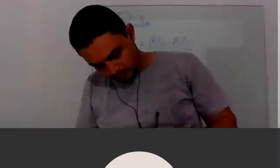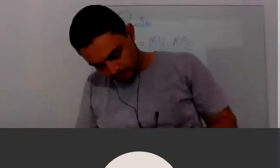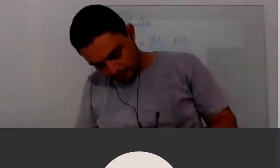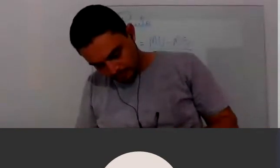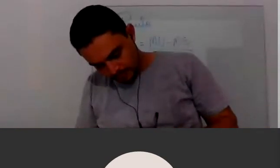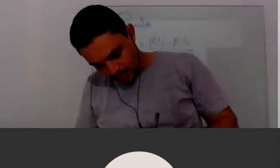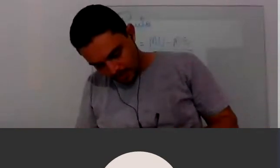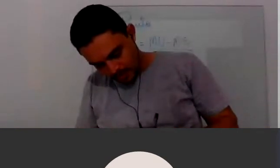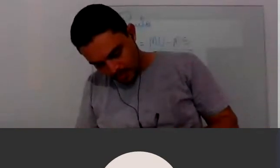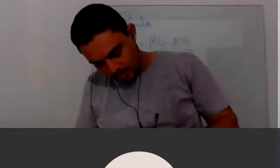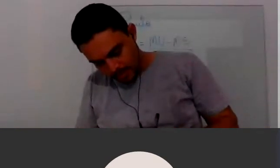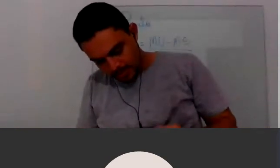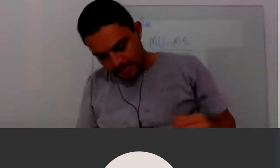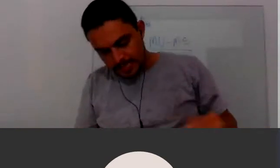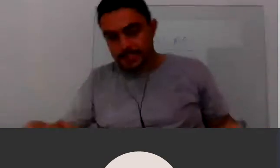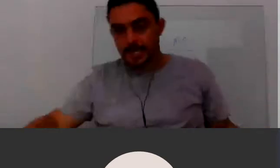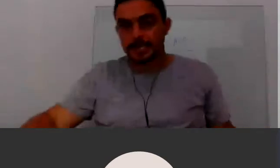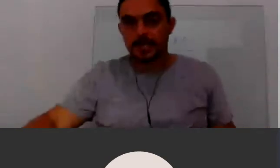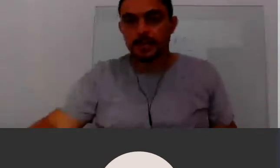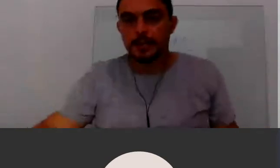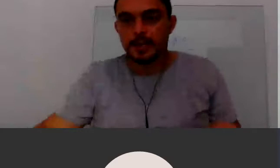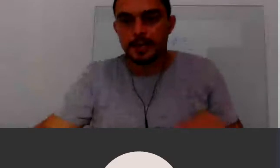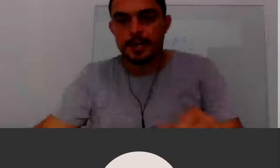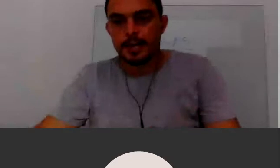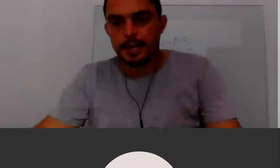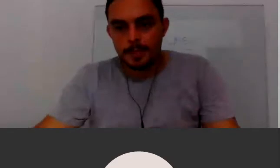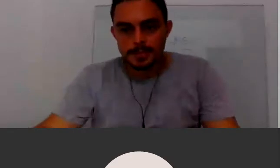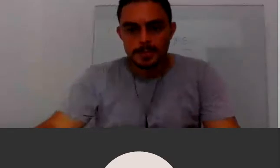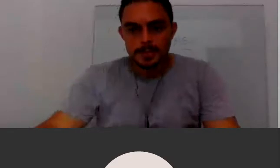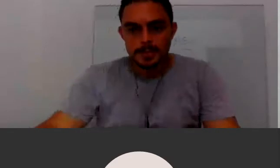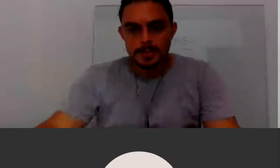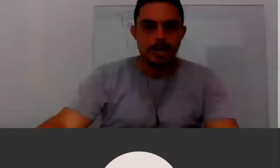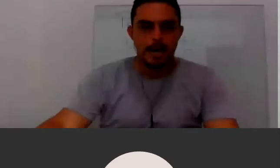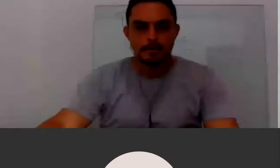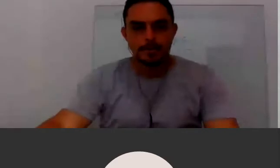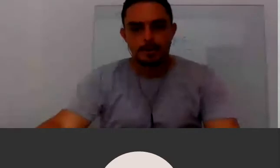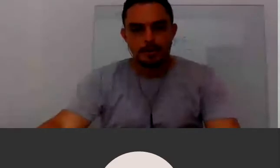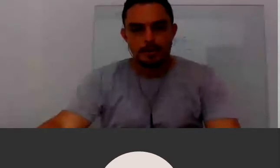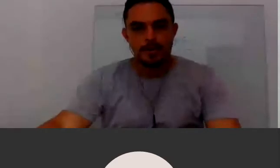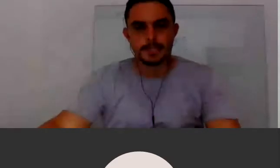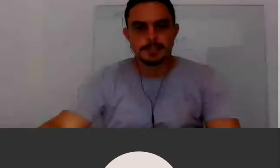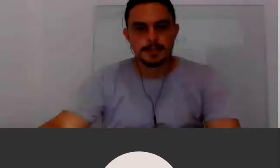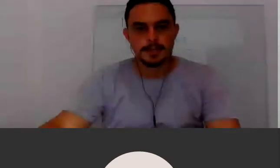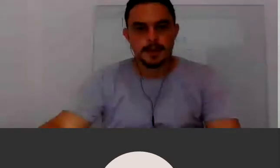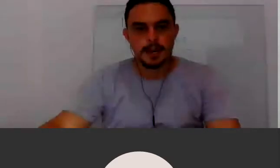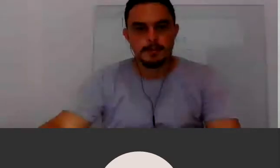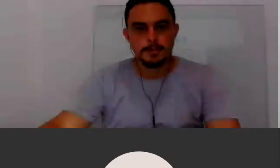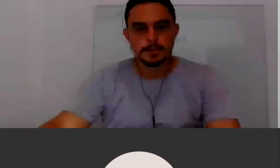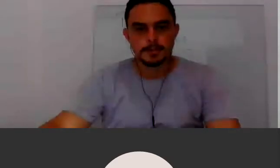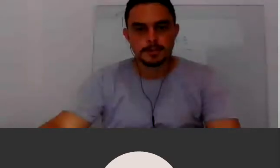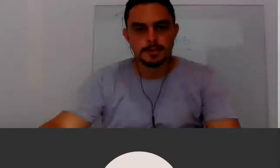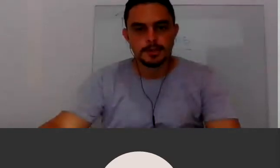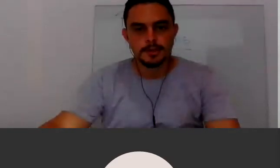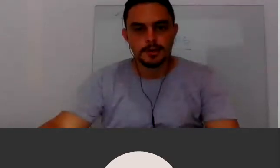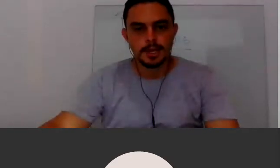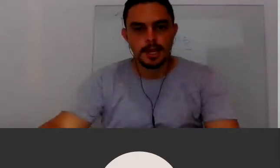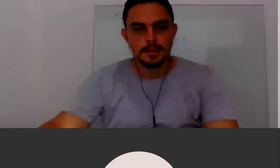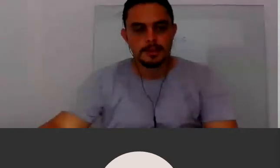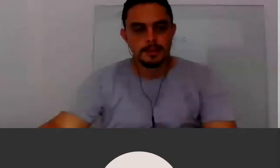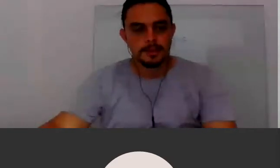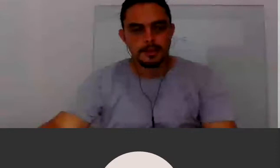60. Então, eu tenho 60 gramas de água nessa